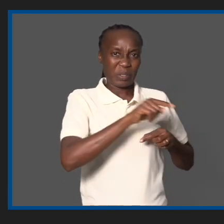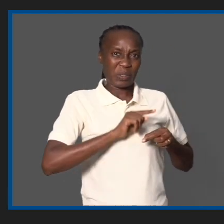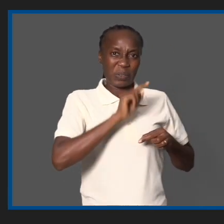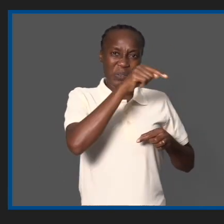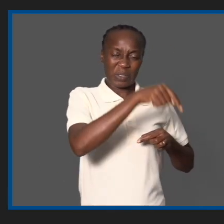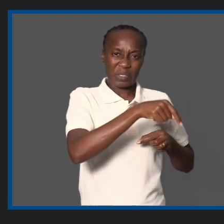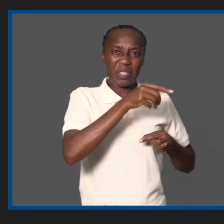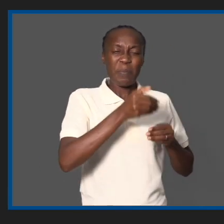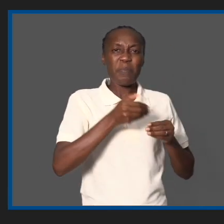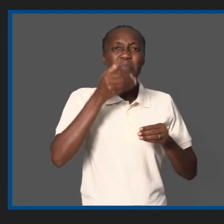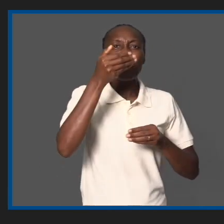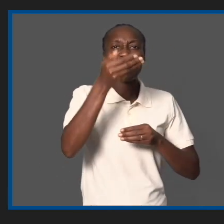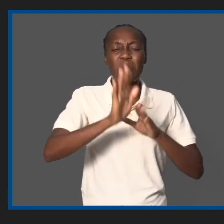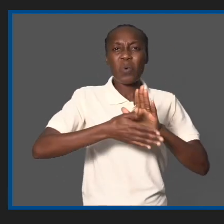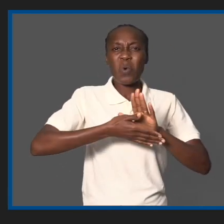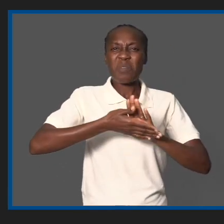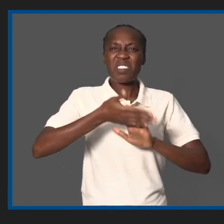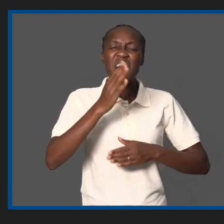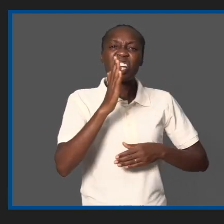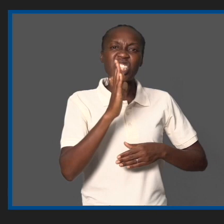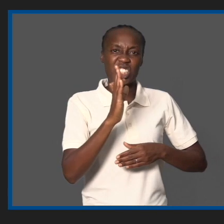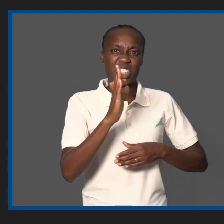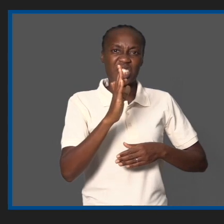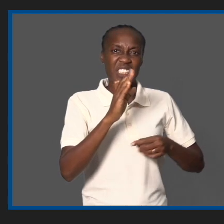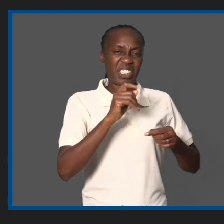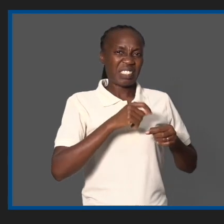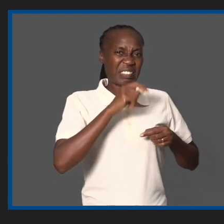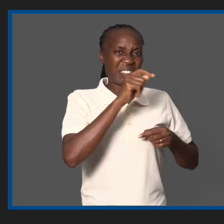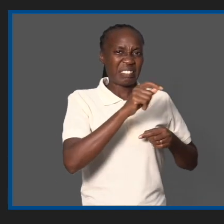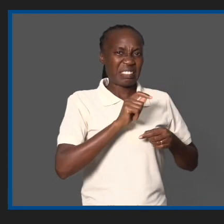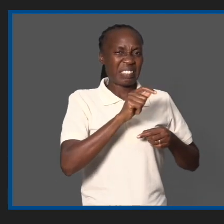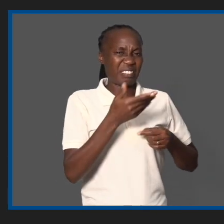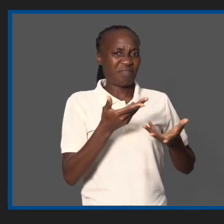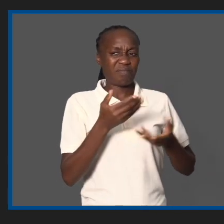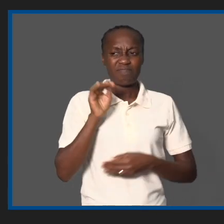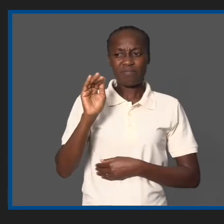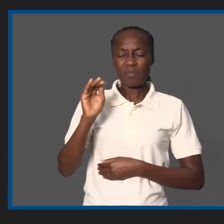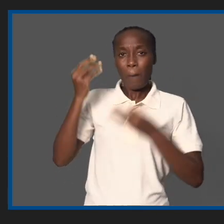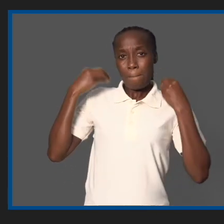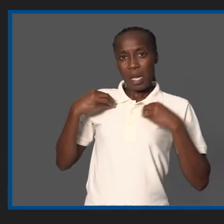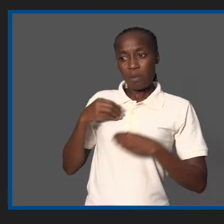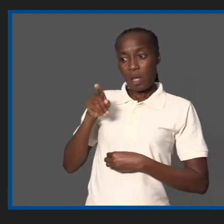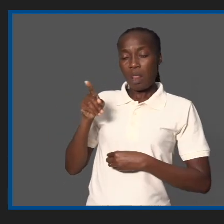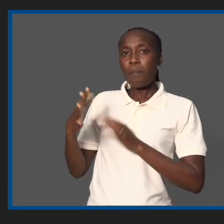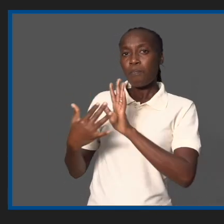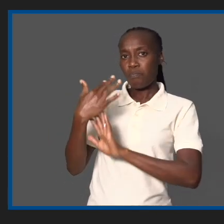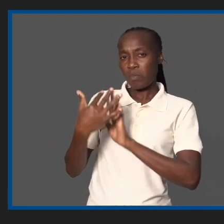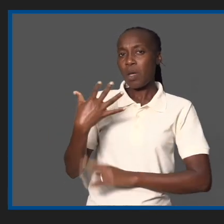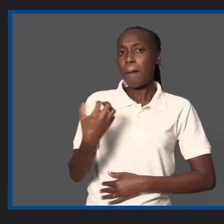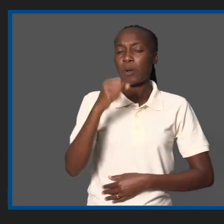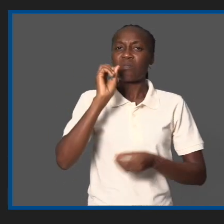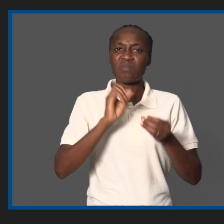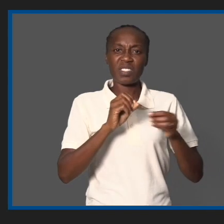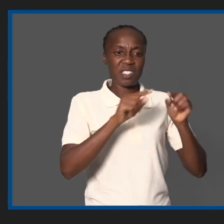Depois, começou a escapar o Seixai. Falei para os médicos. Disseram que podem